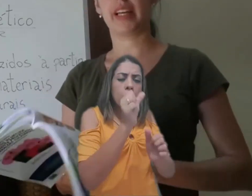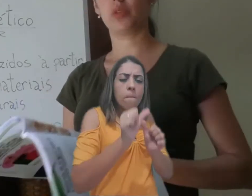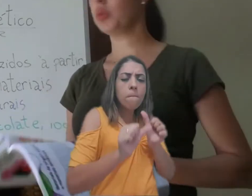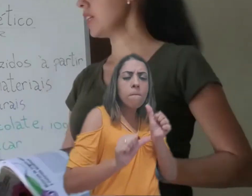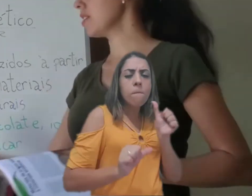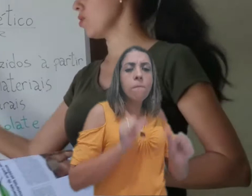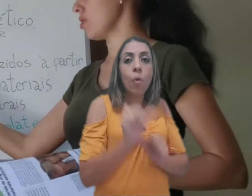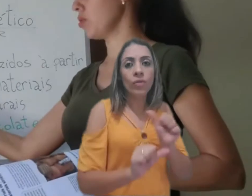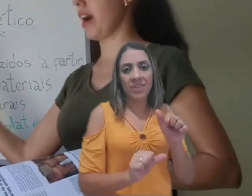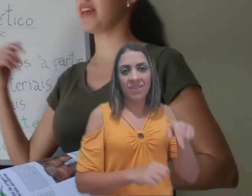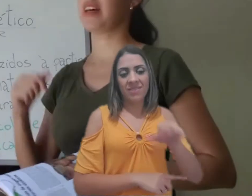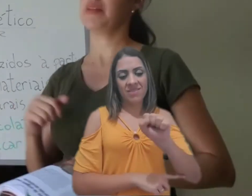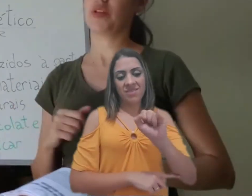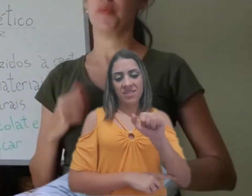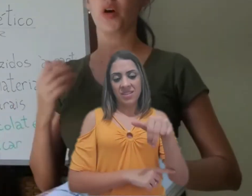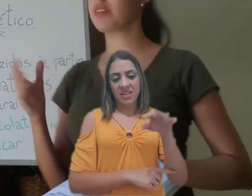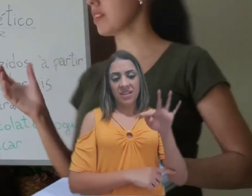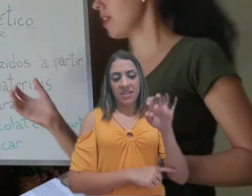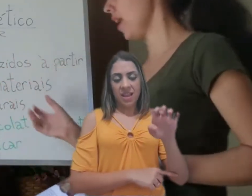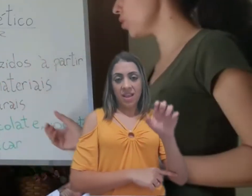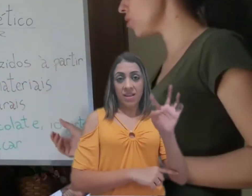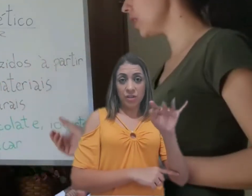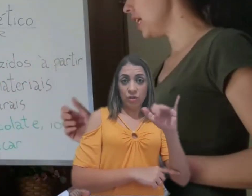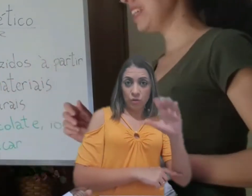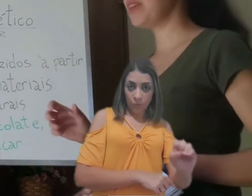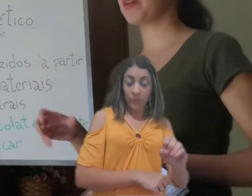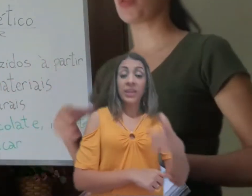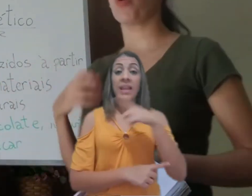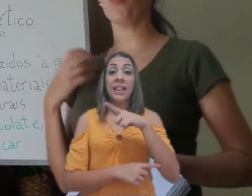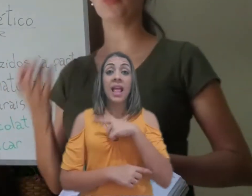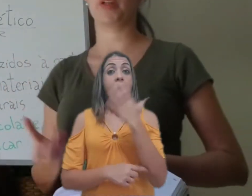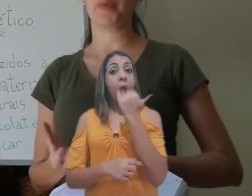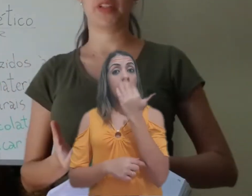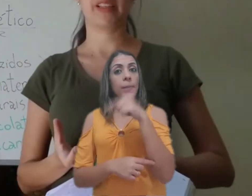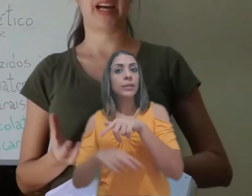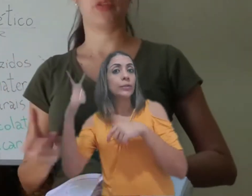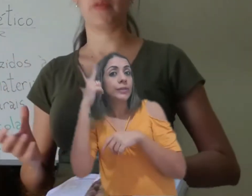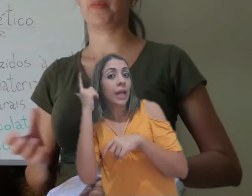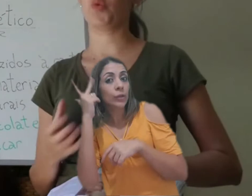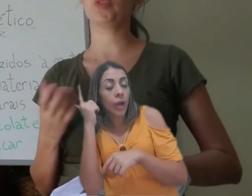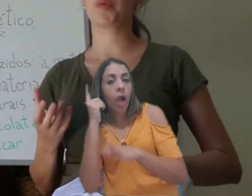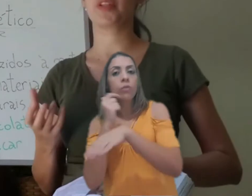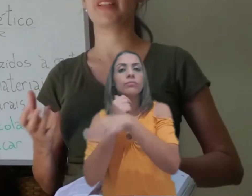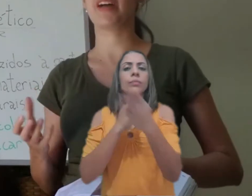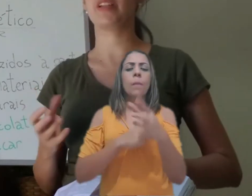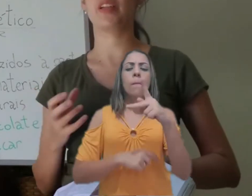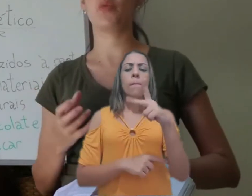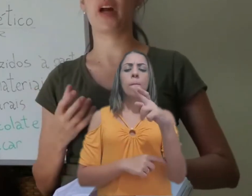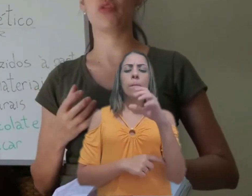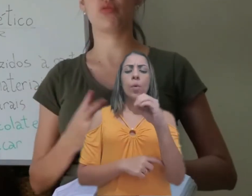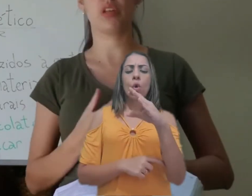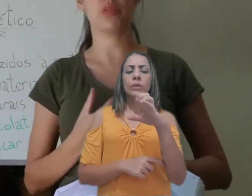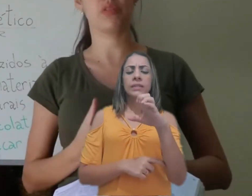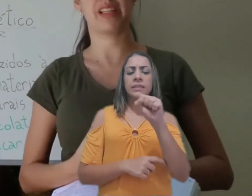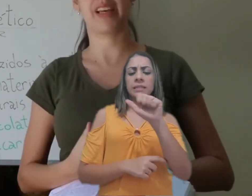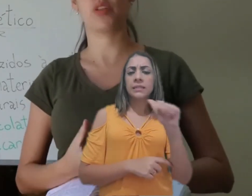in natura, que são os naturais, alimentos processados e alimentos ultraprocessados. Que ultraprocessados, eles têm um grau